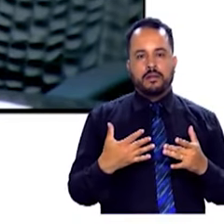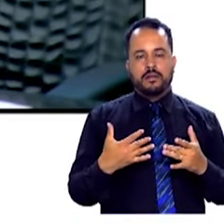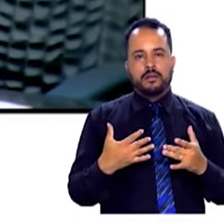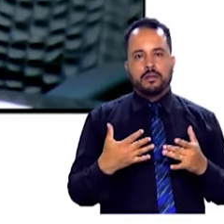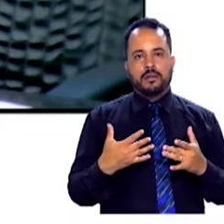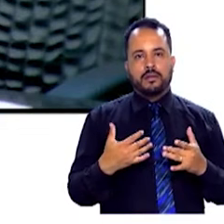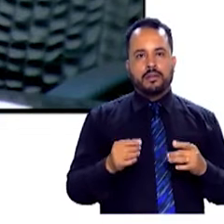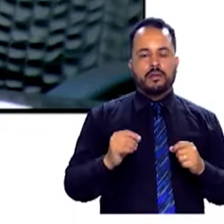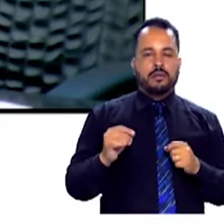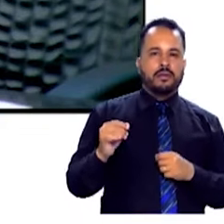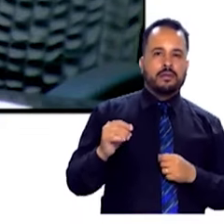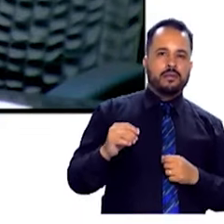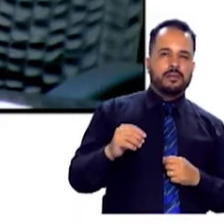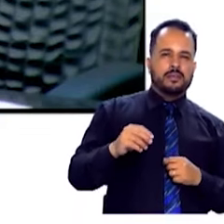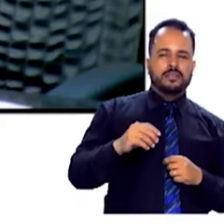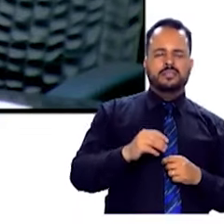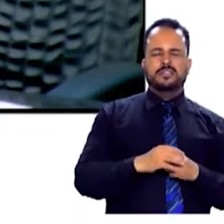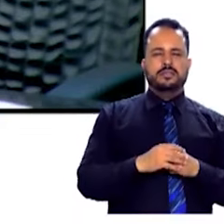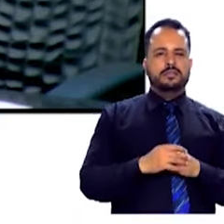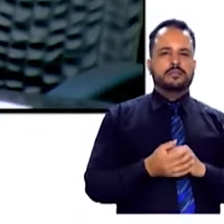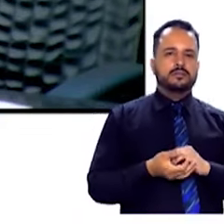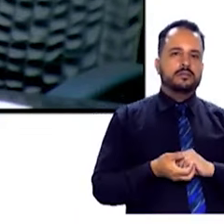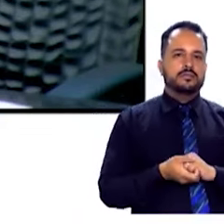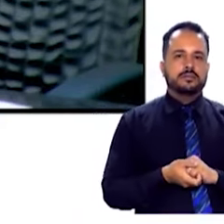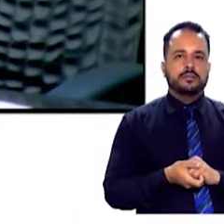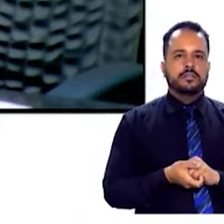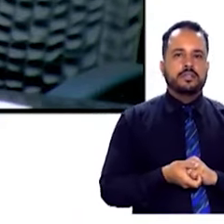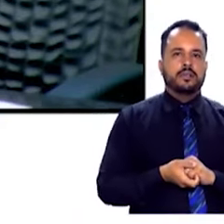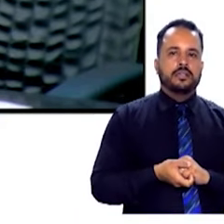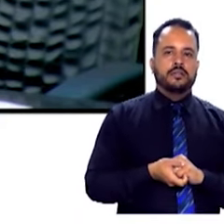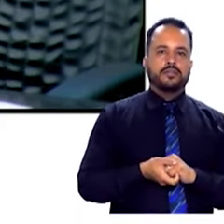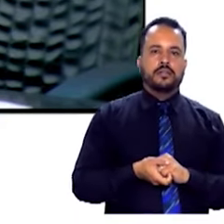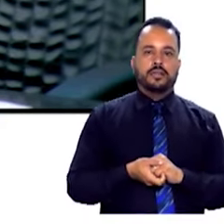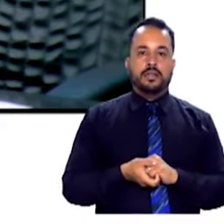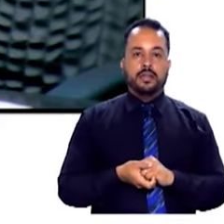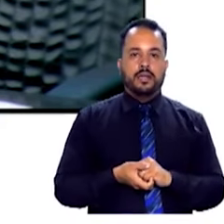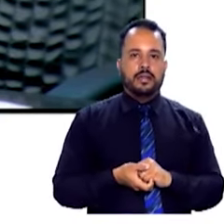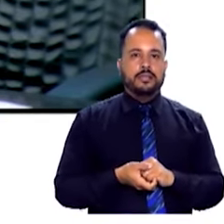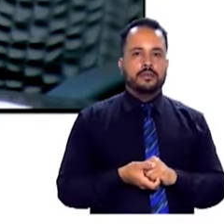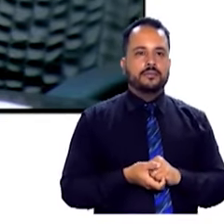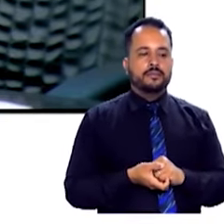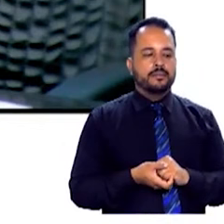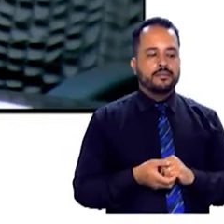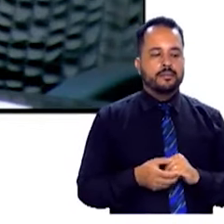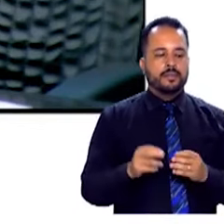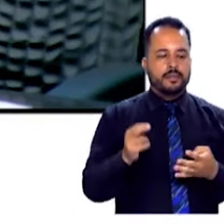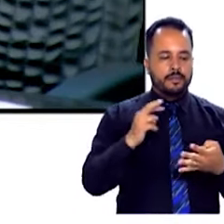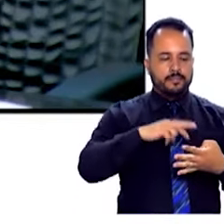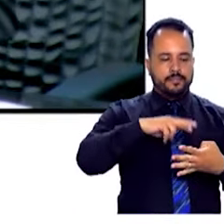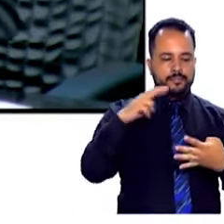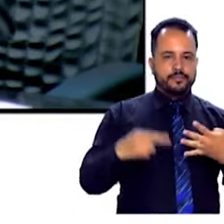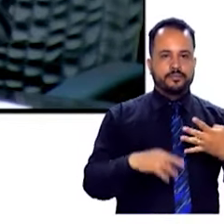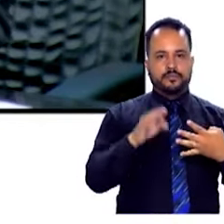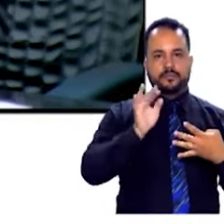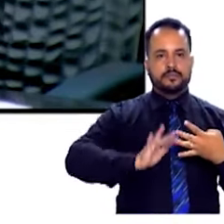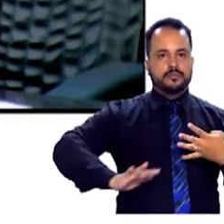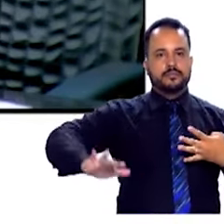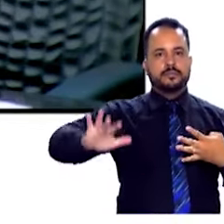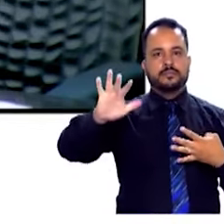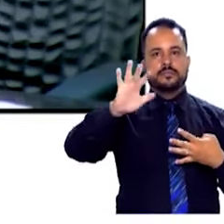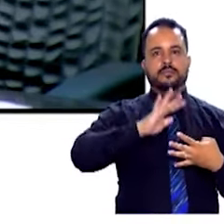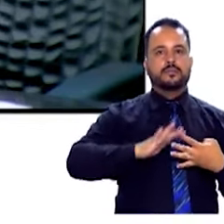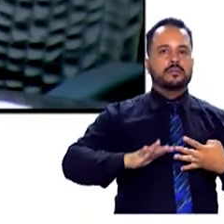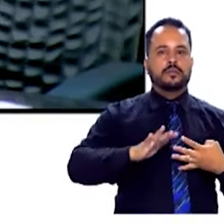repercussion ral e a pertinência institucional que é a utilidade da decisão para eh o cumprimento das funções